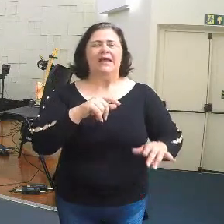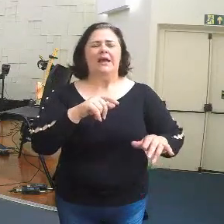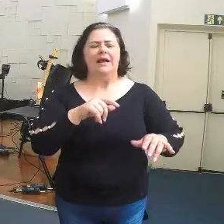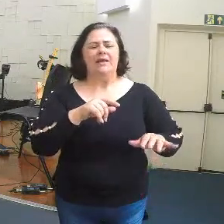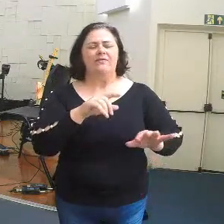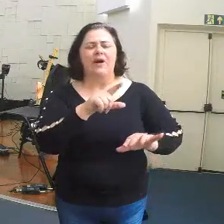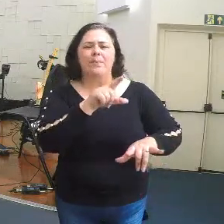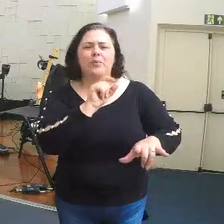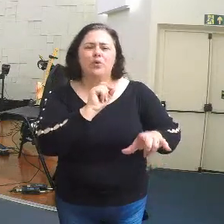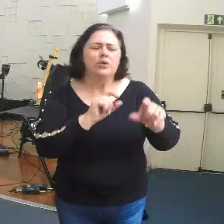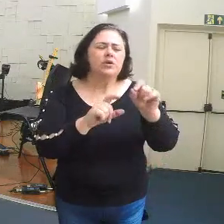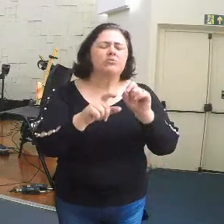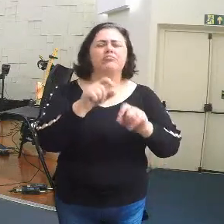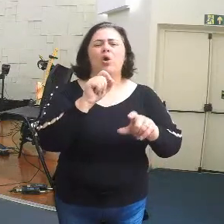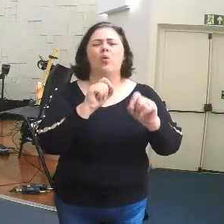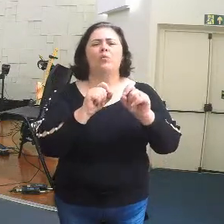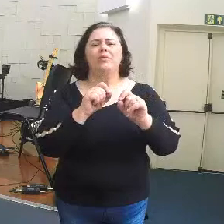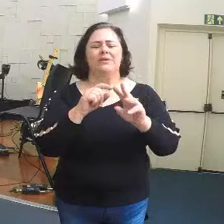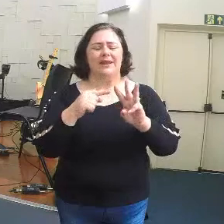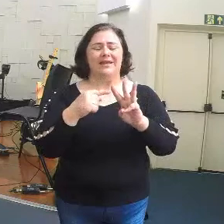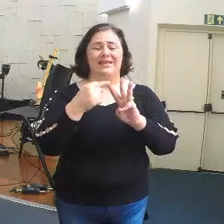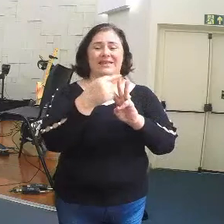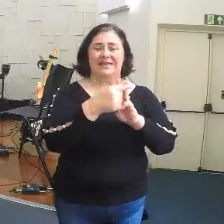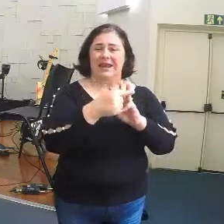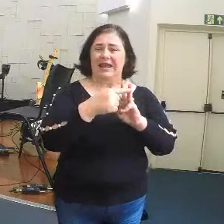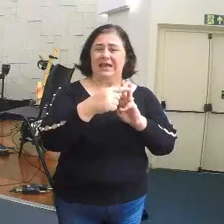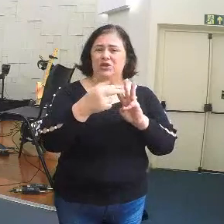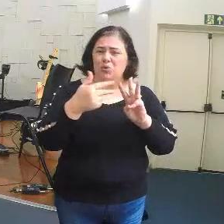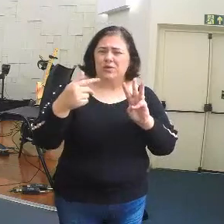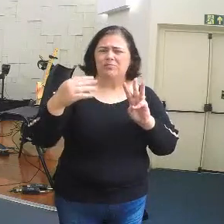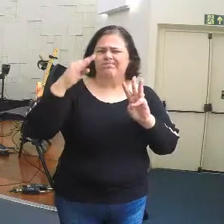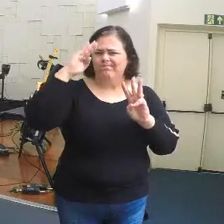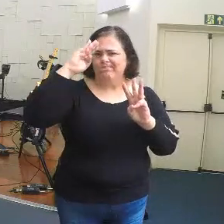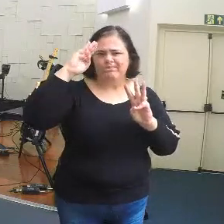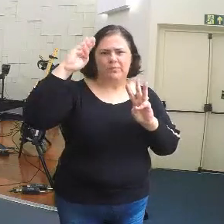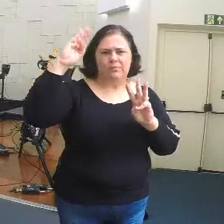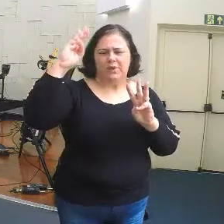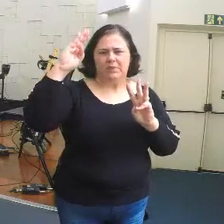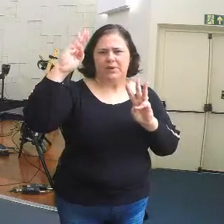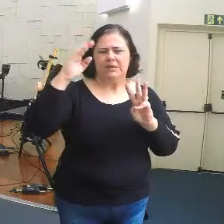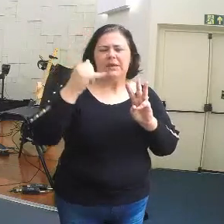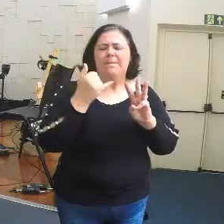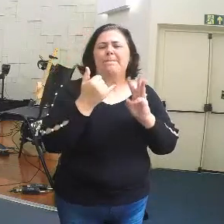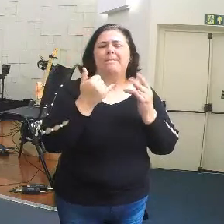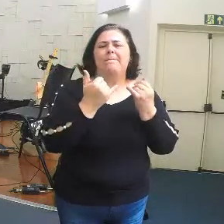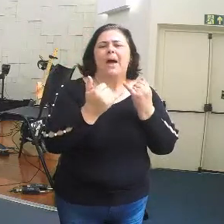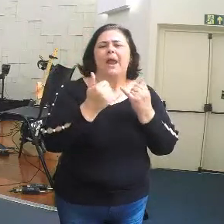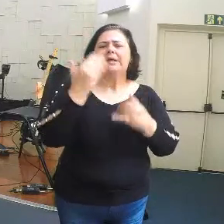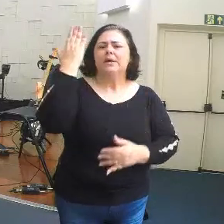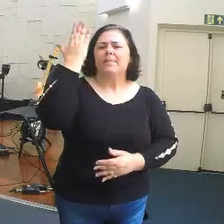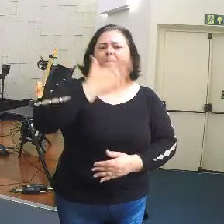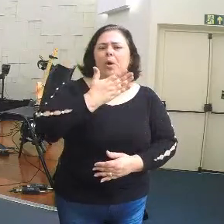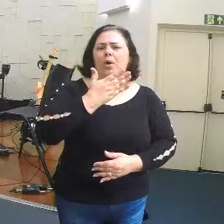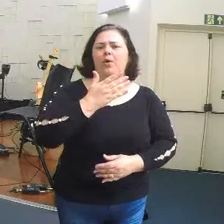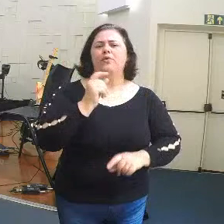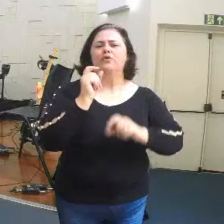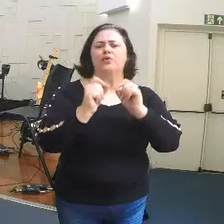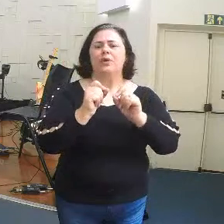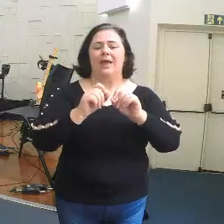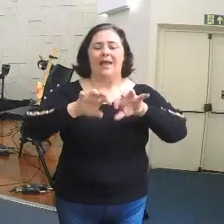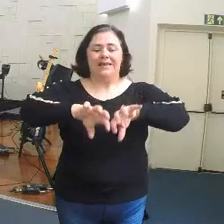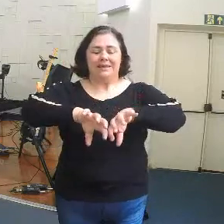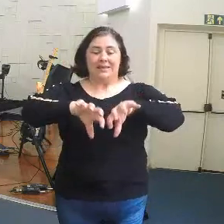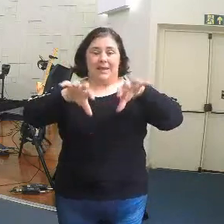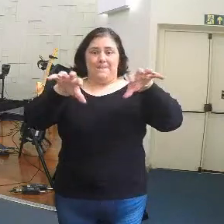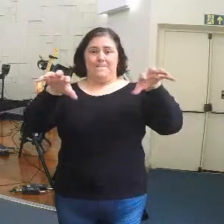menos 3 argumentos principais, que ele apresenta como provas para a distinção entre